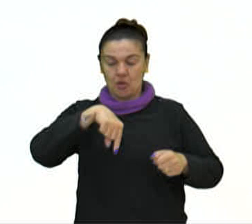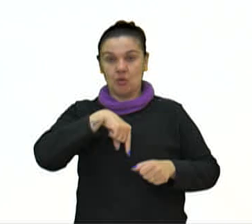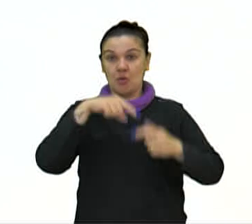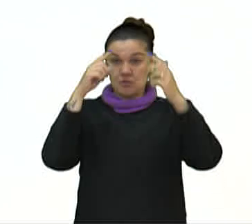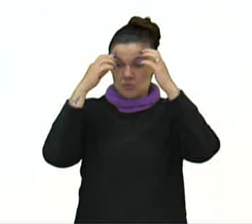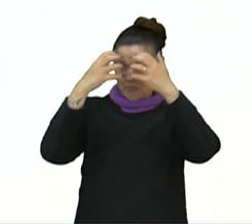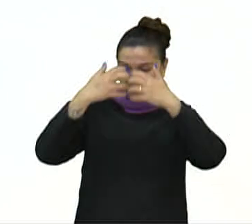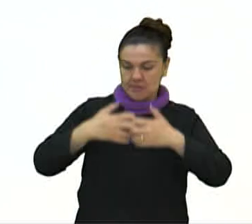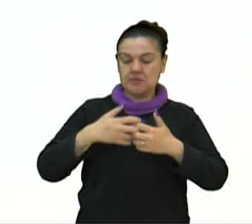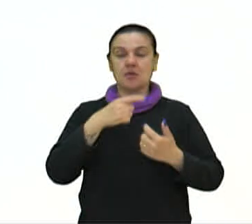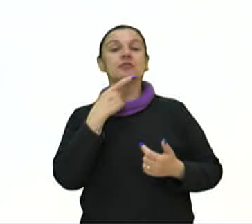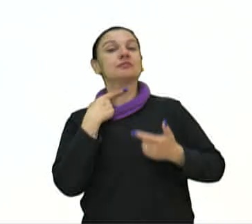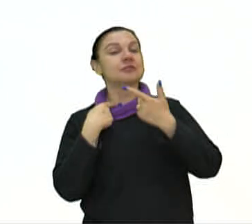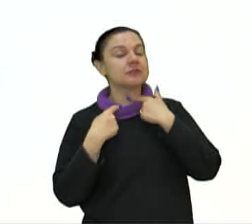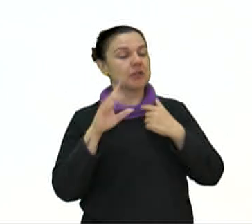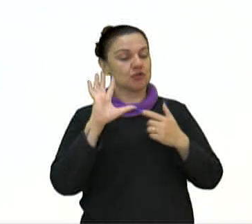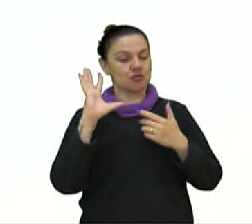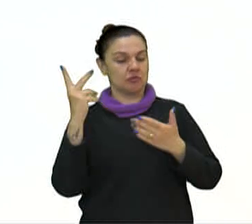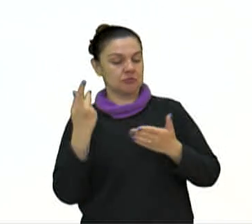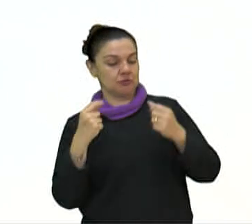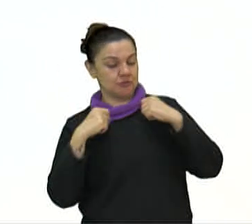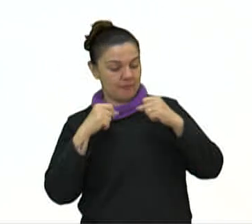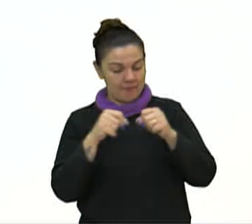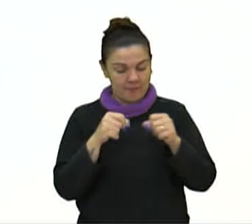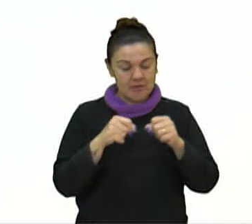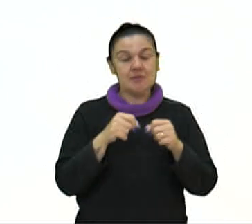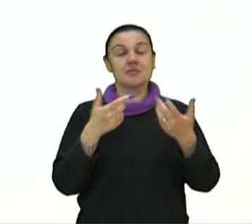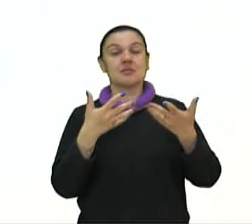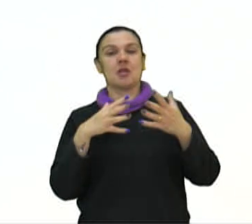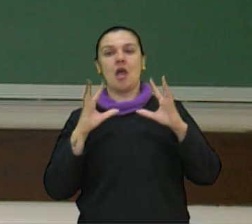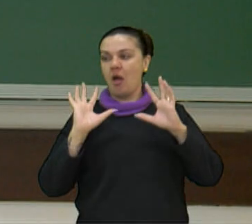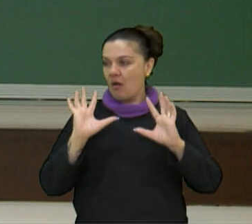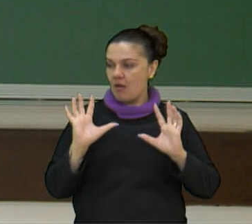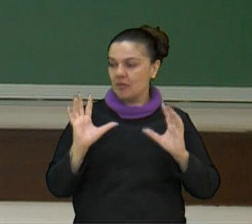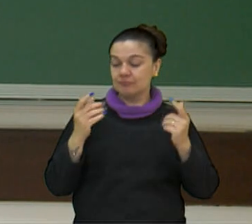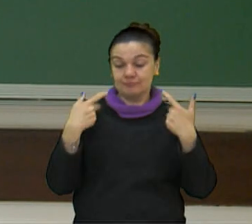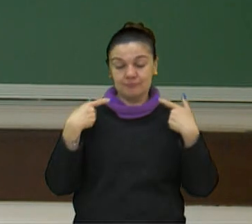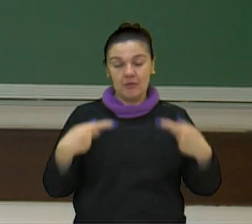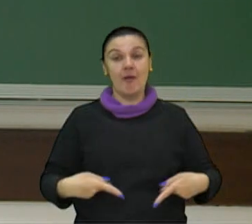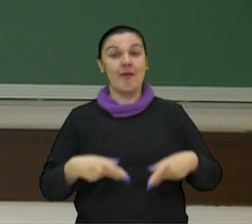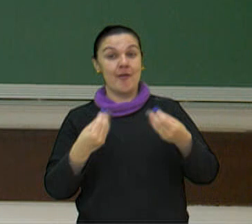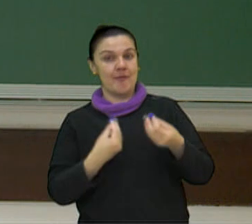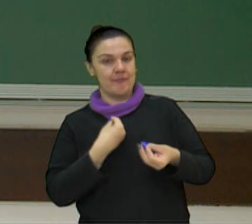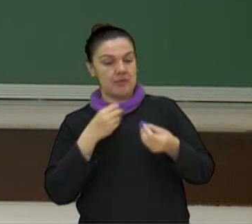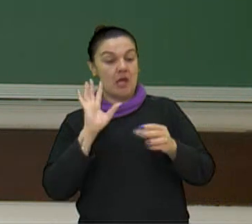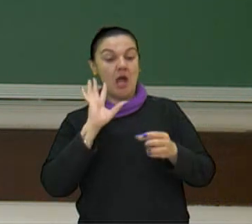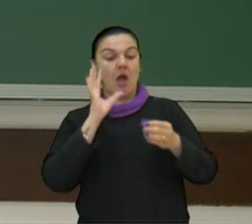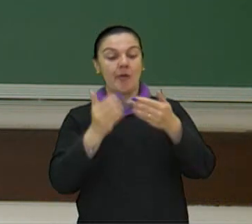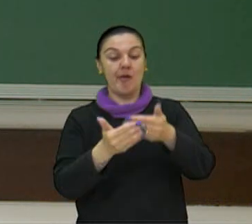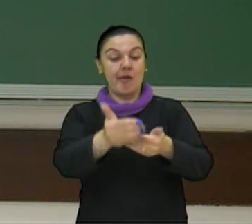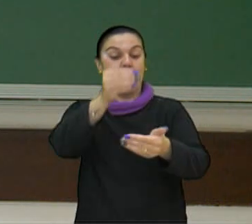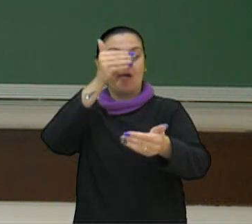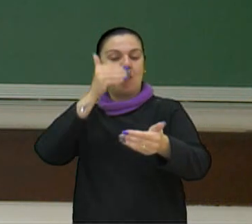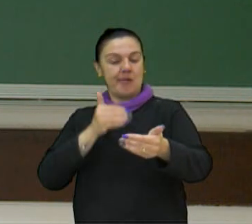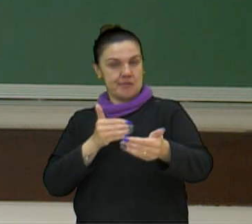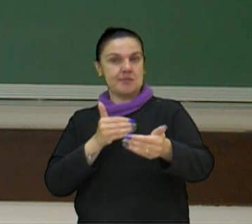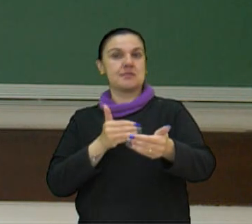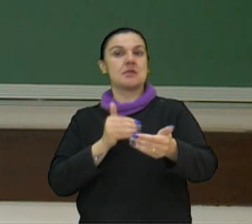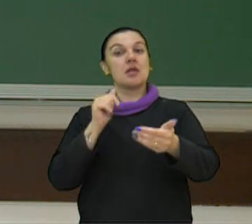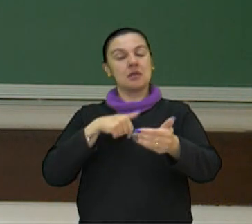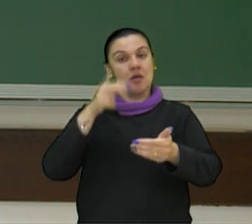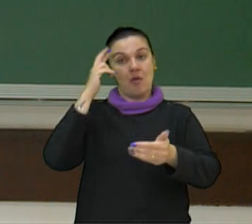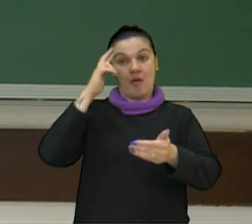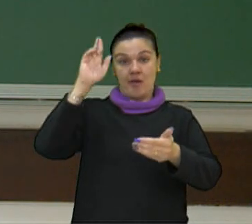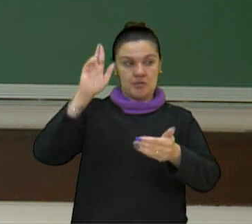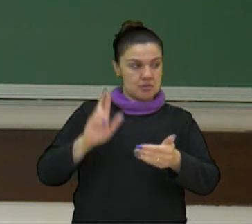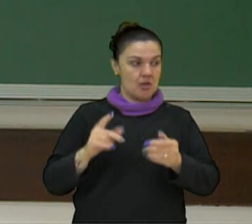nossos desejos, nossas atitudes, os acontecimentos, tudo é determinado por causas anteriores. É assim que a racionalidade vê o mundo